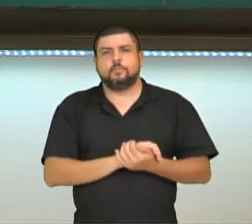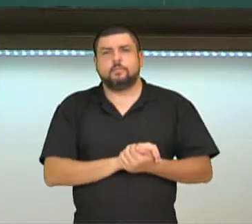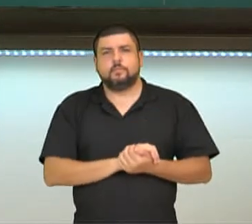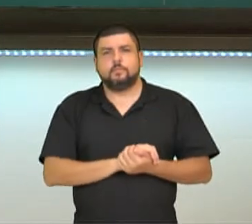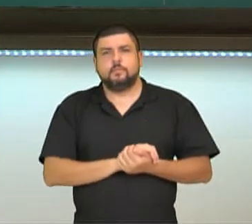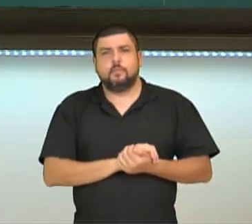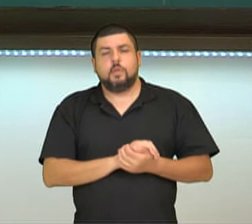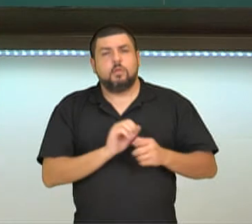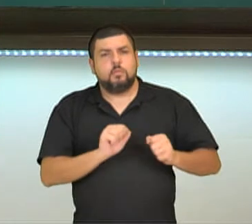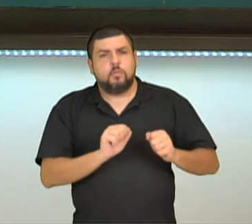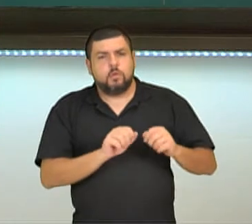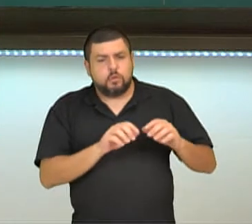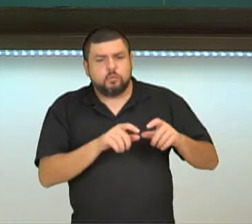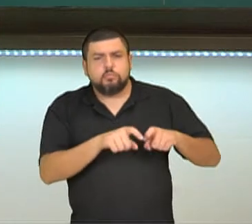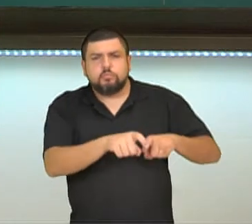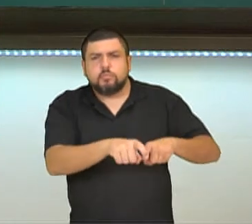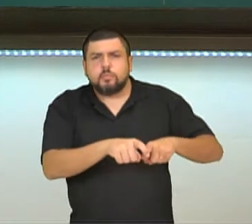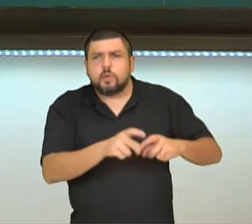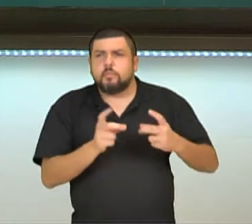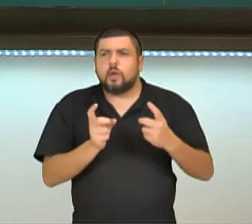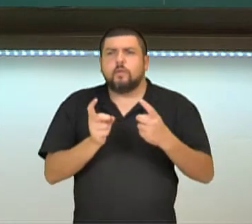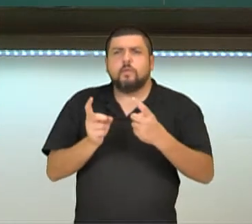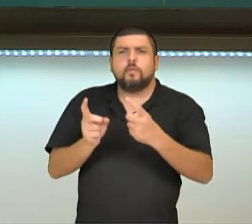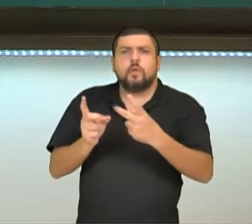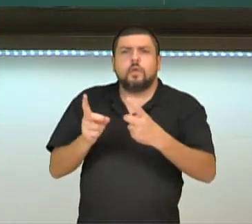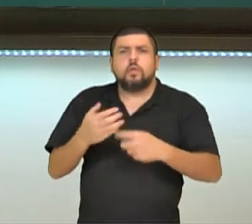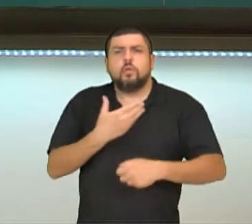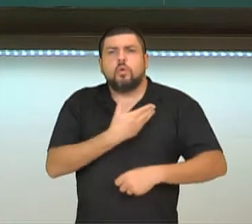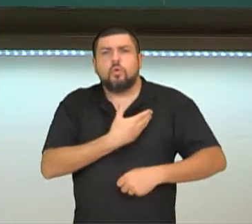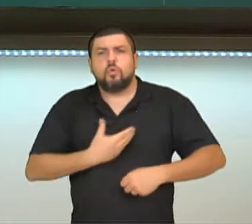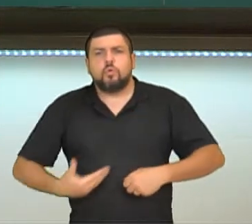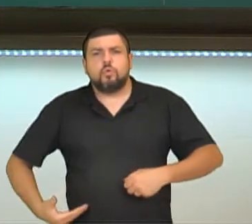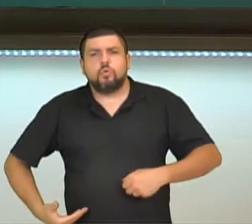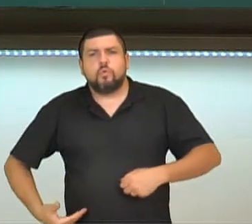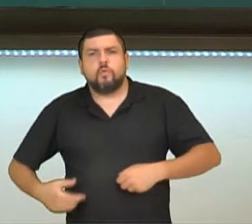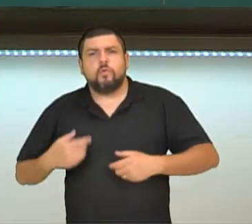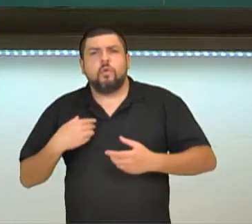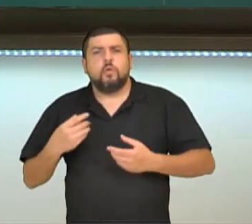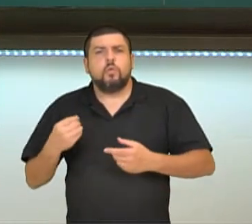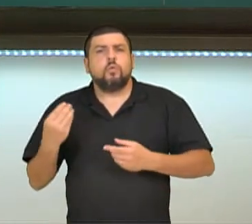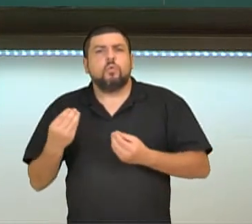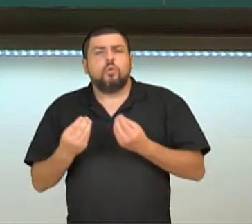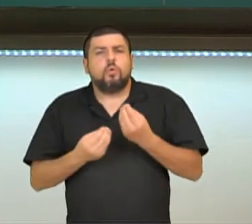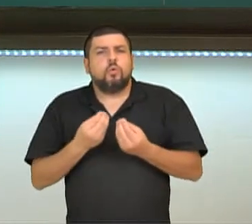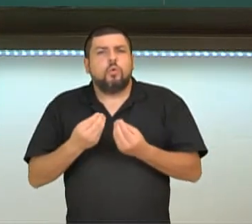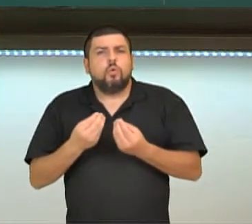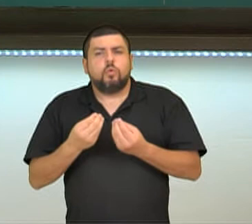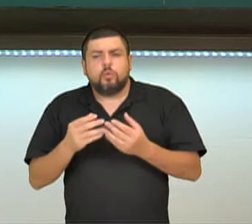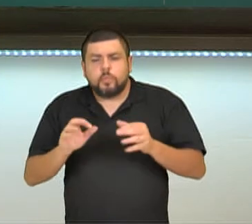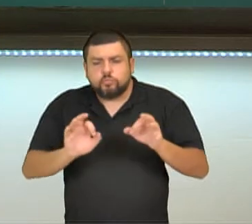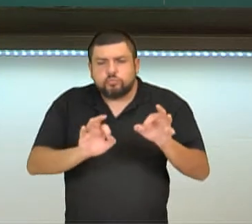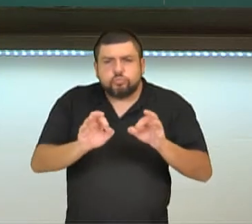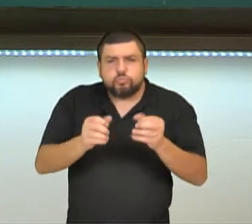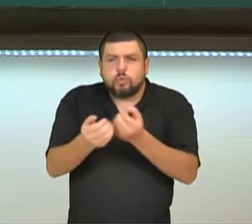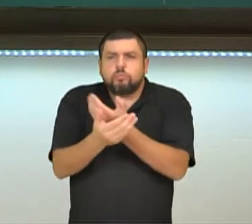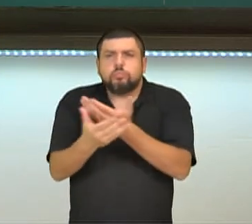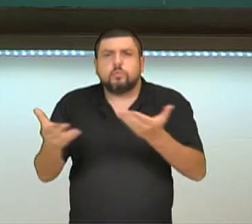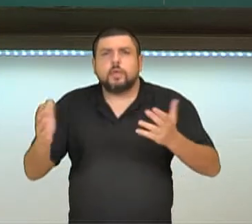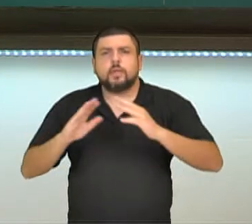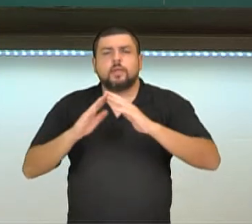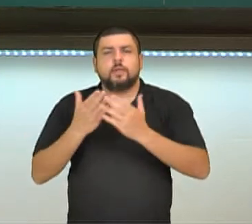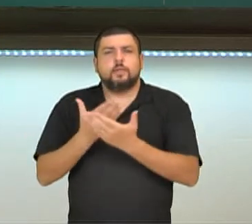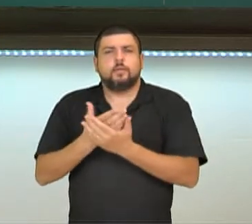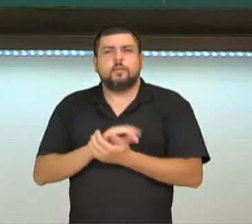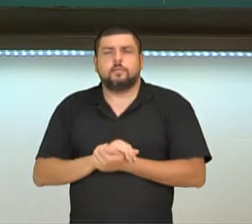produzir e vender, por exemplo, para o governo, para que o governo mande de volta como merenda escolar. Lá na sua escola, eu tenho certeza